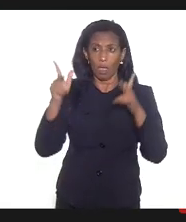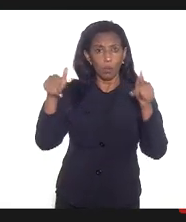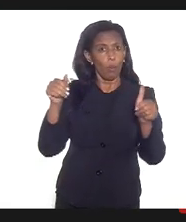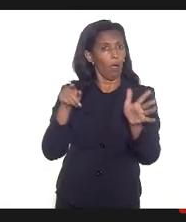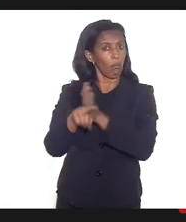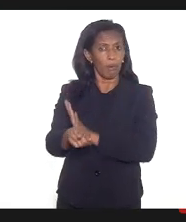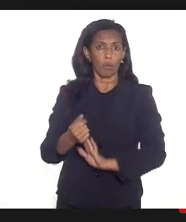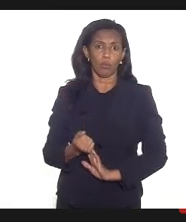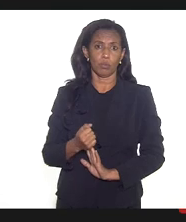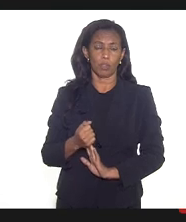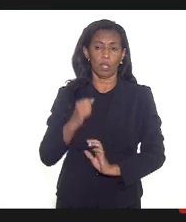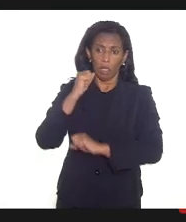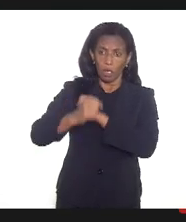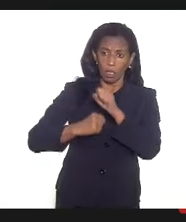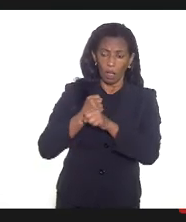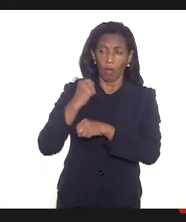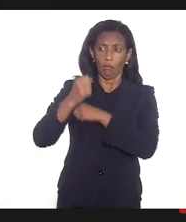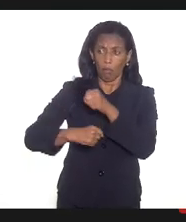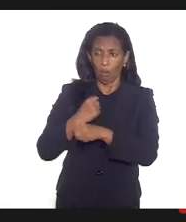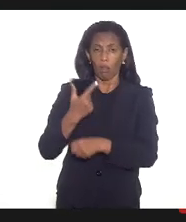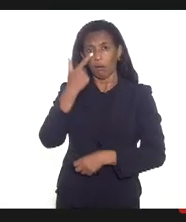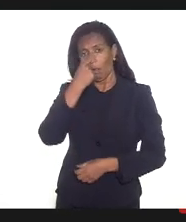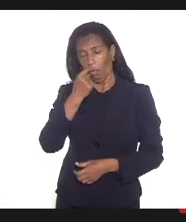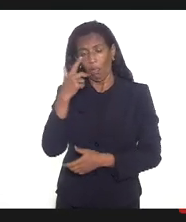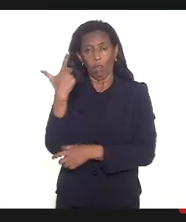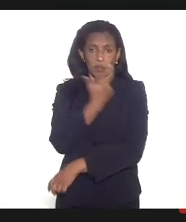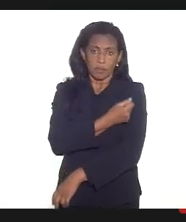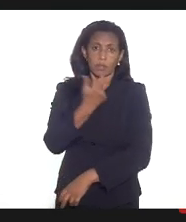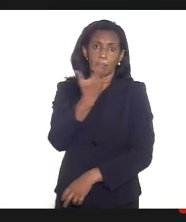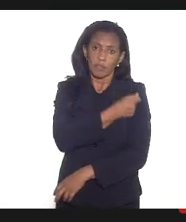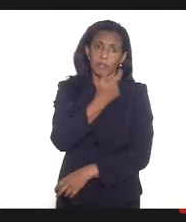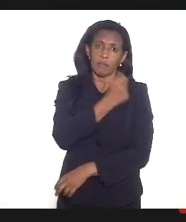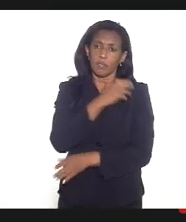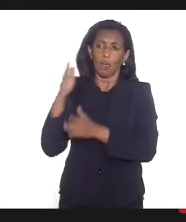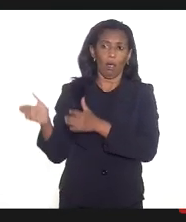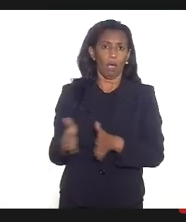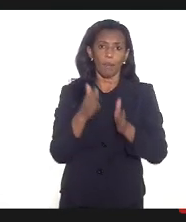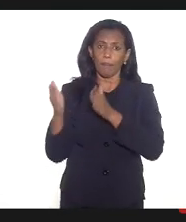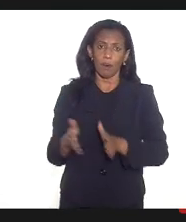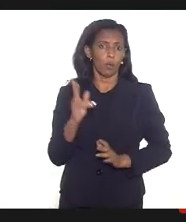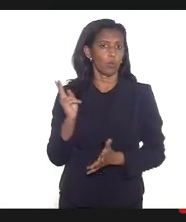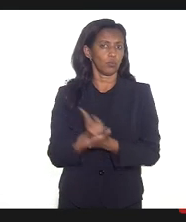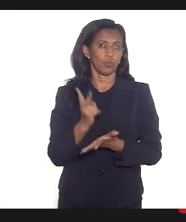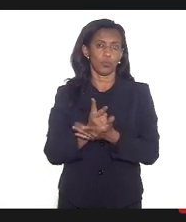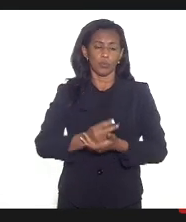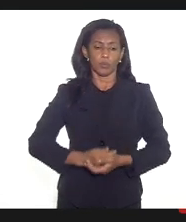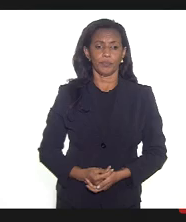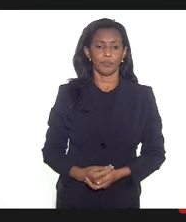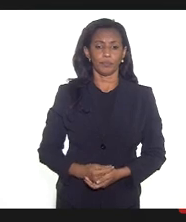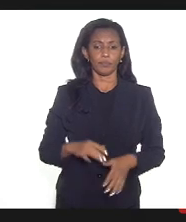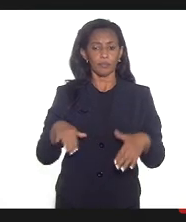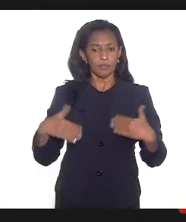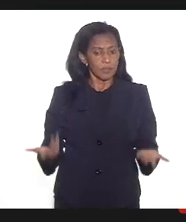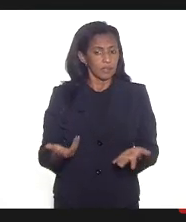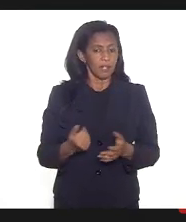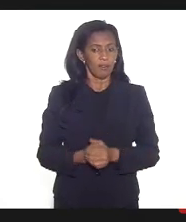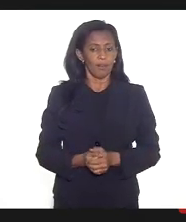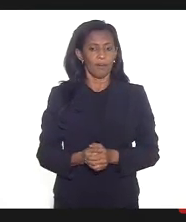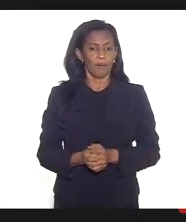a gestante todos os anos toma vacina da gripe e a uma campanha efetivo para vacinação da gripe tentam